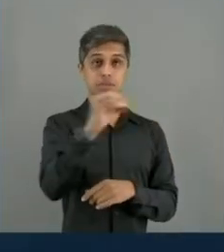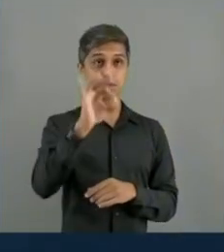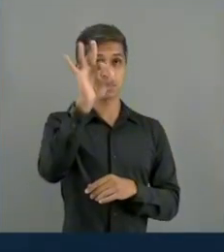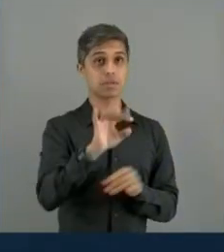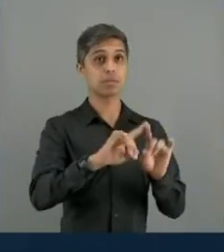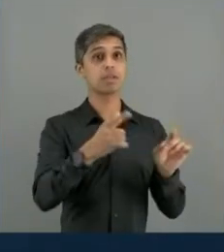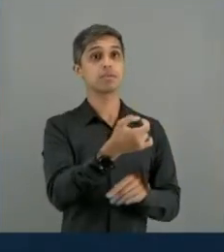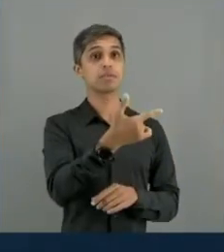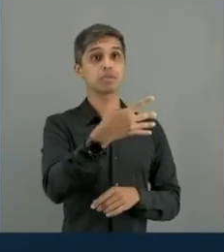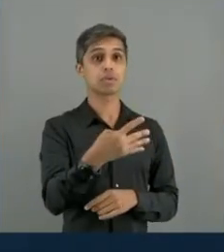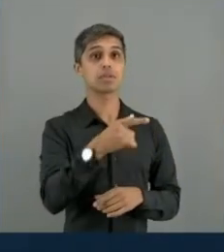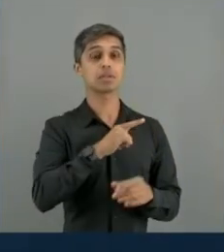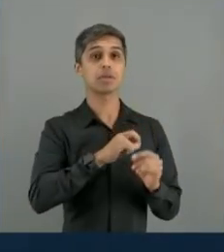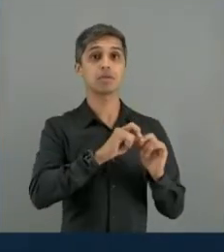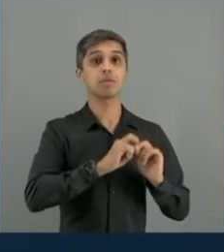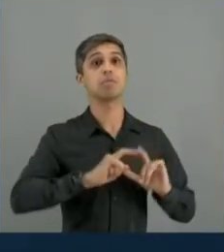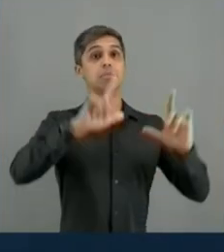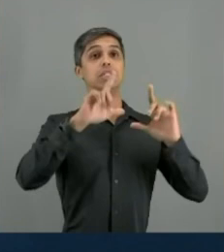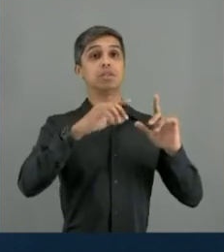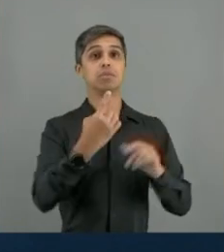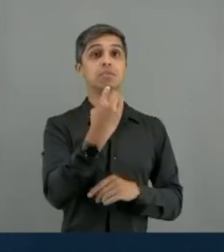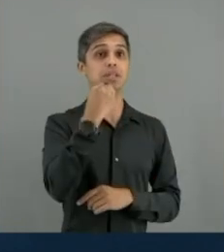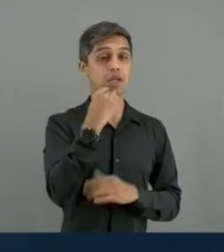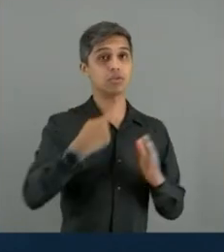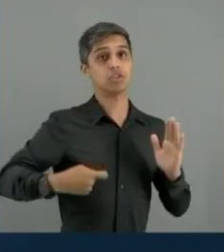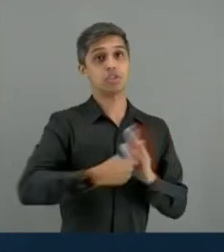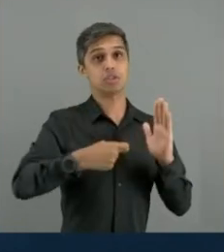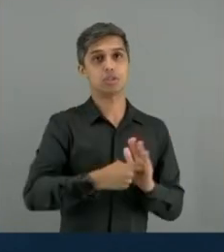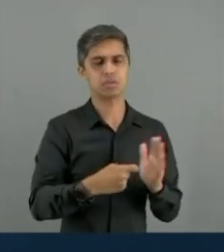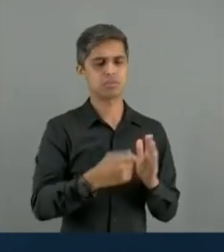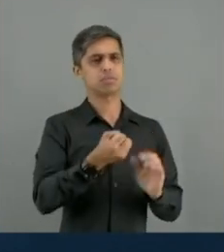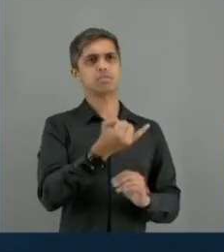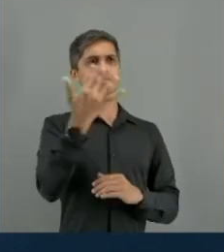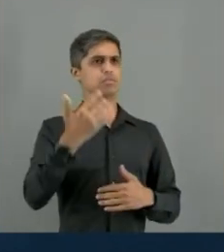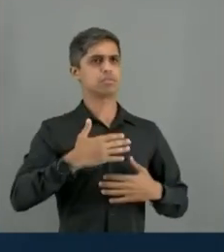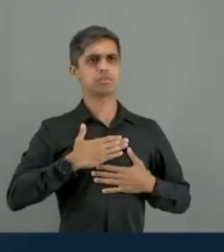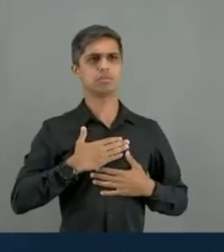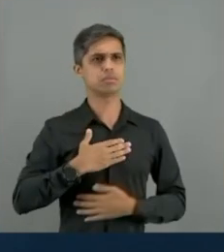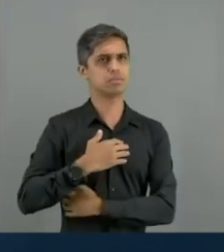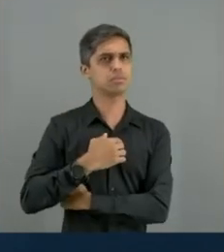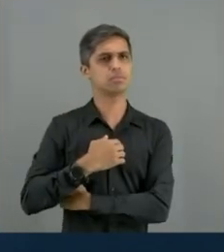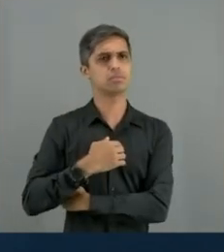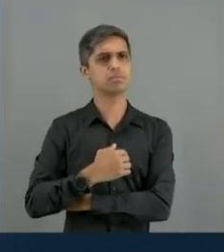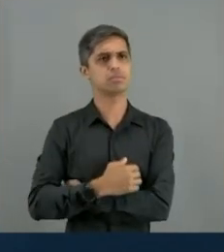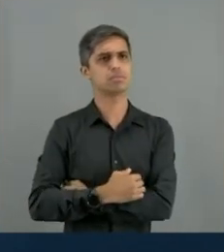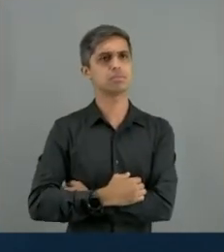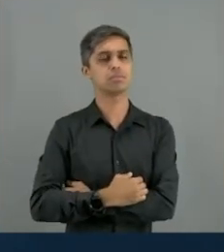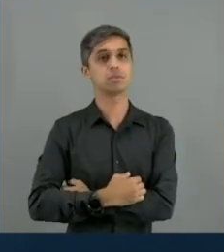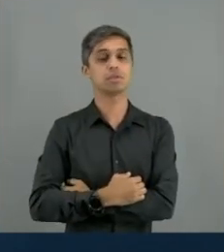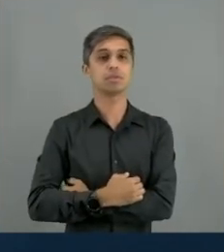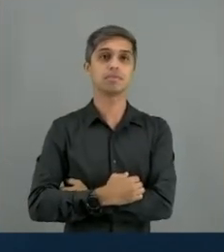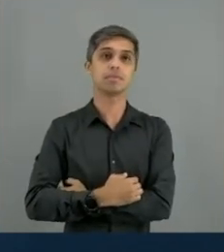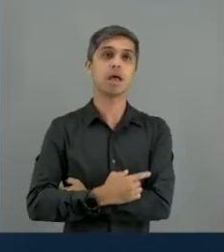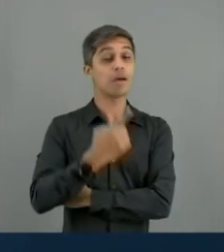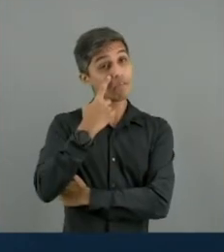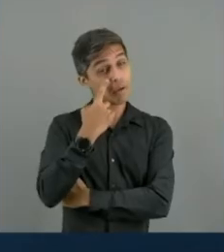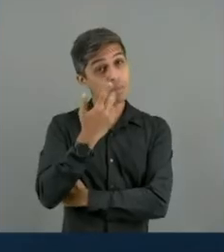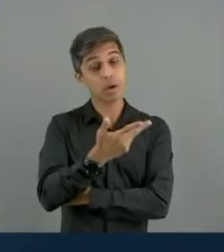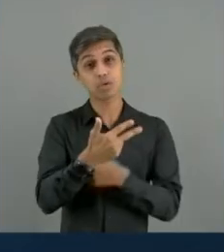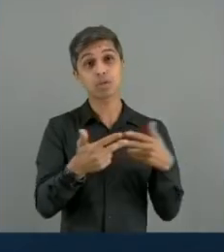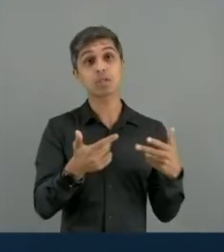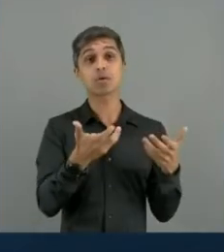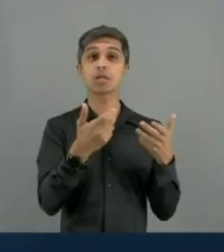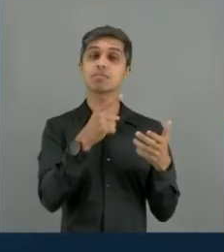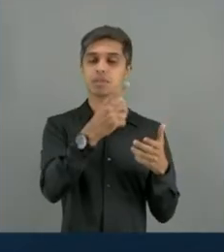que em 2024 teve 1,5 milhão de denúncias. É um número que salta os olhos, né? Passa para o último aí, por favor. Aí vem um que eu queria que a senhora, por